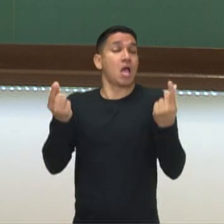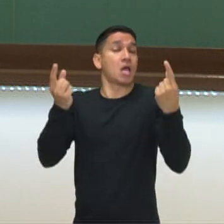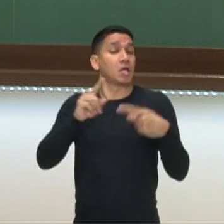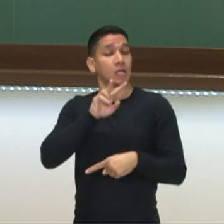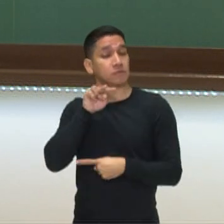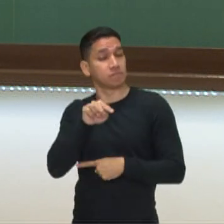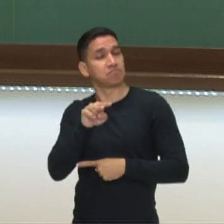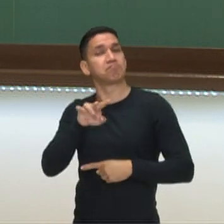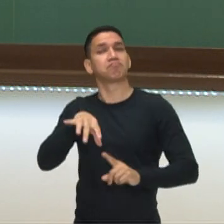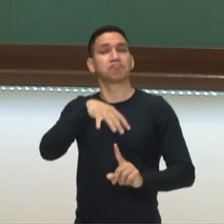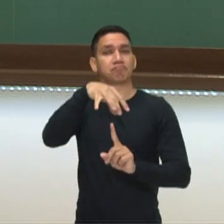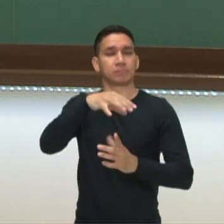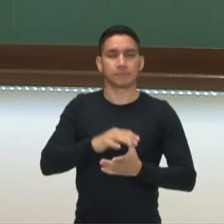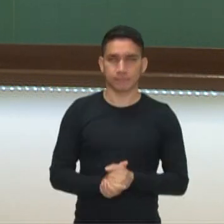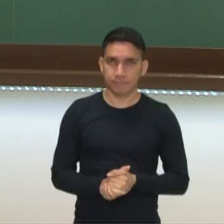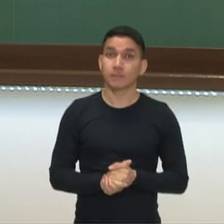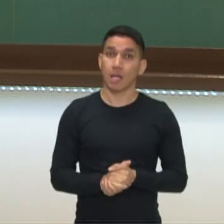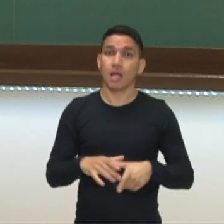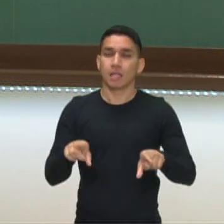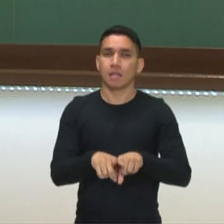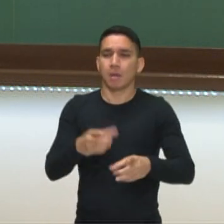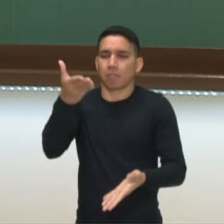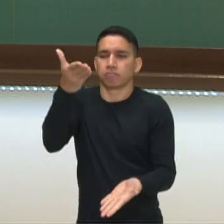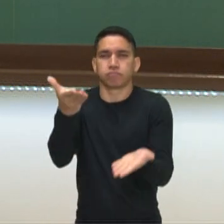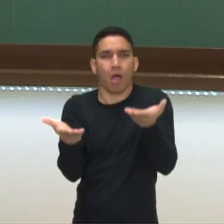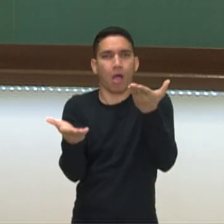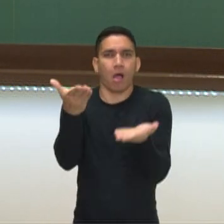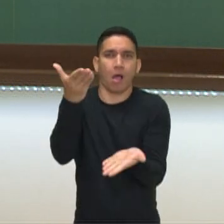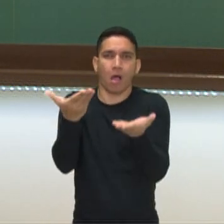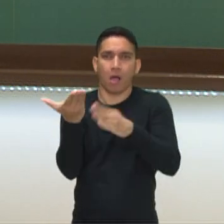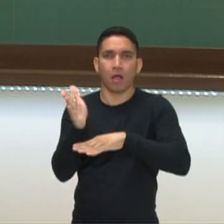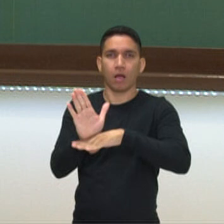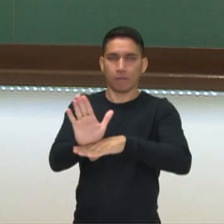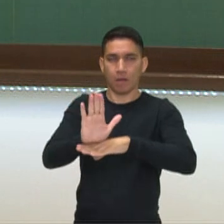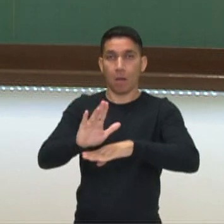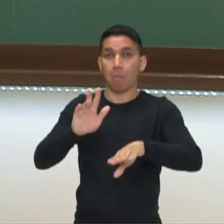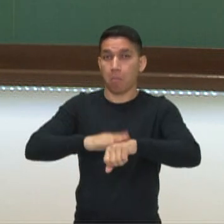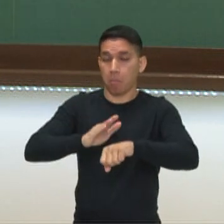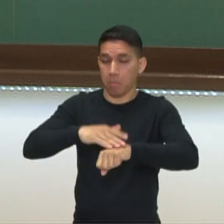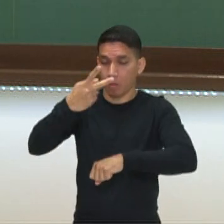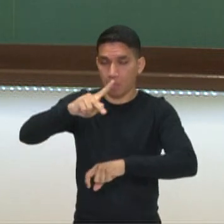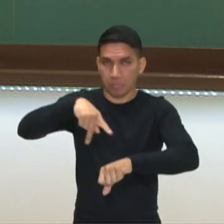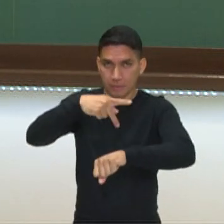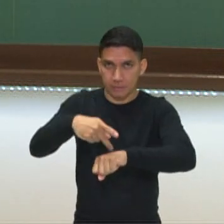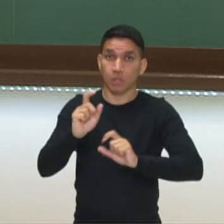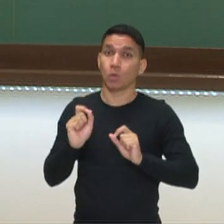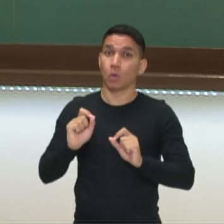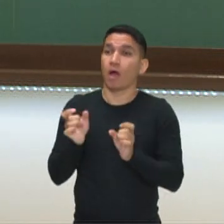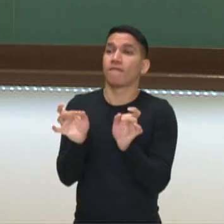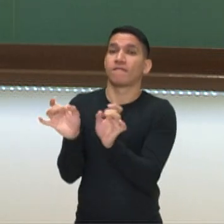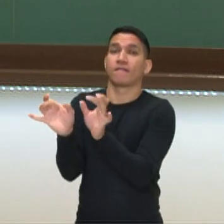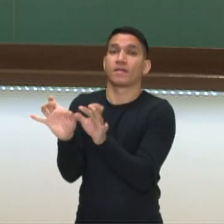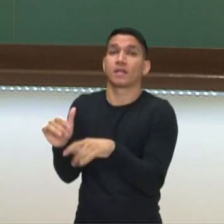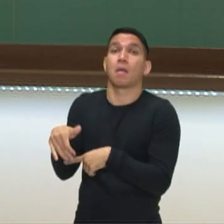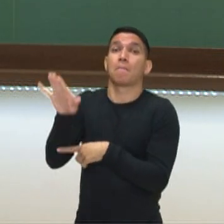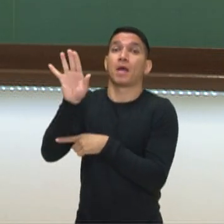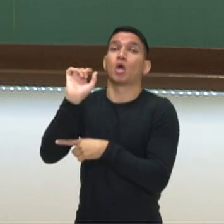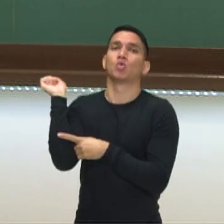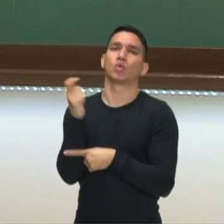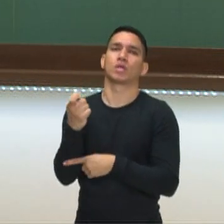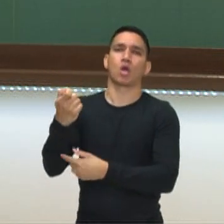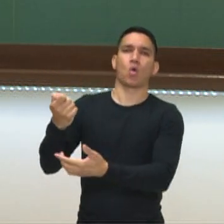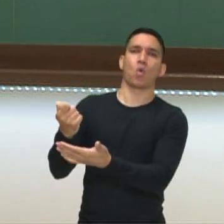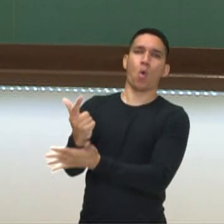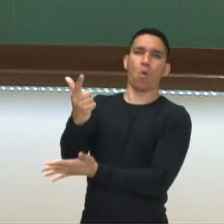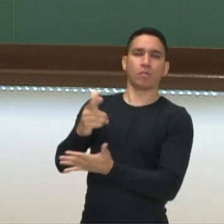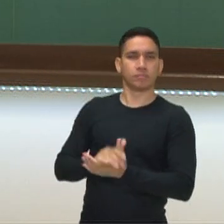considerada. A balança comercial favorável, né? Então, vender mais do que comprar,